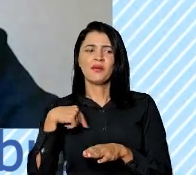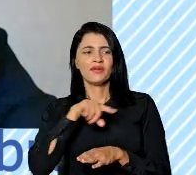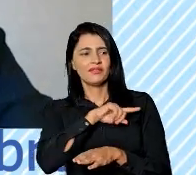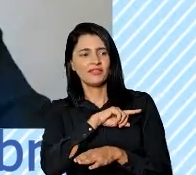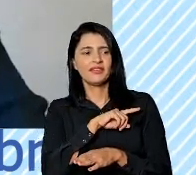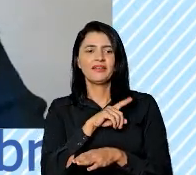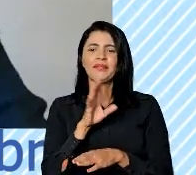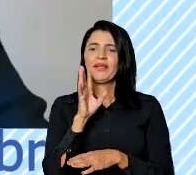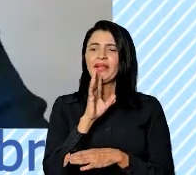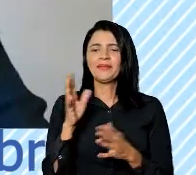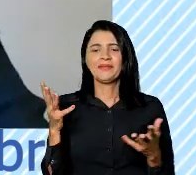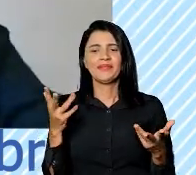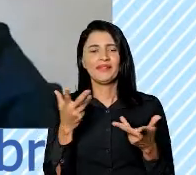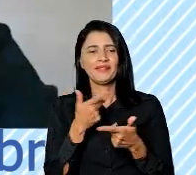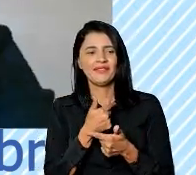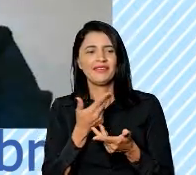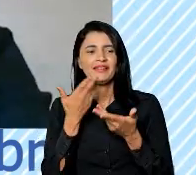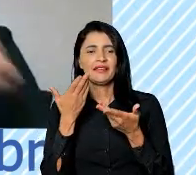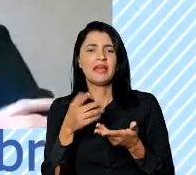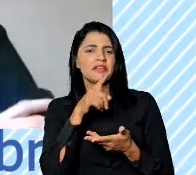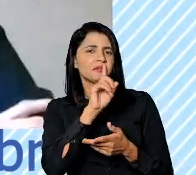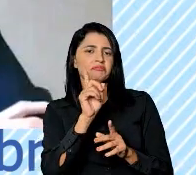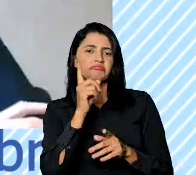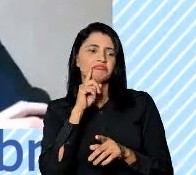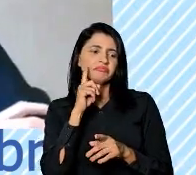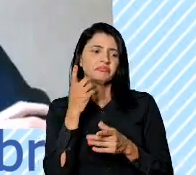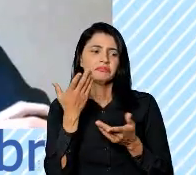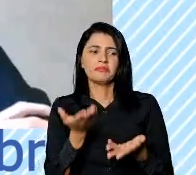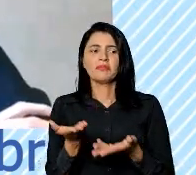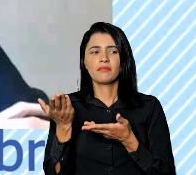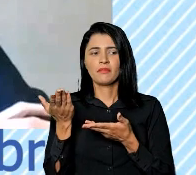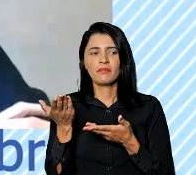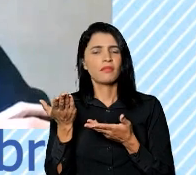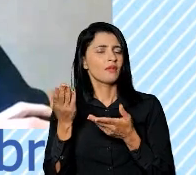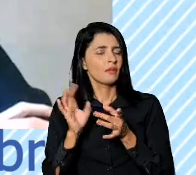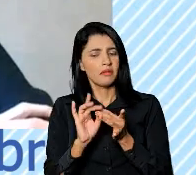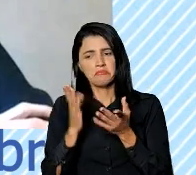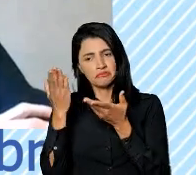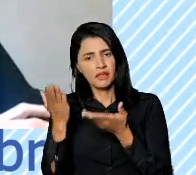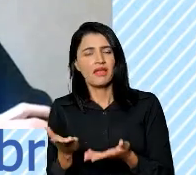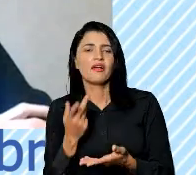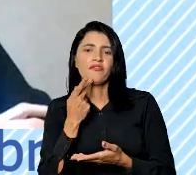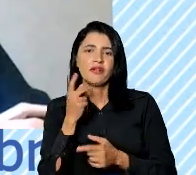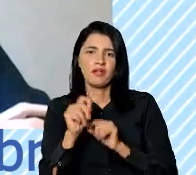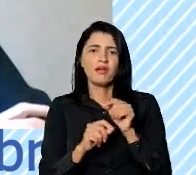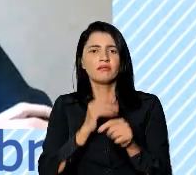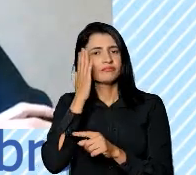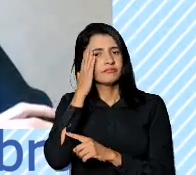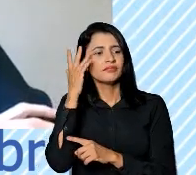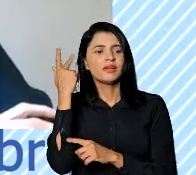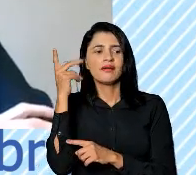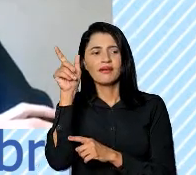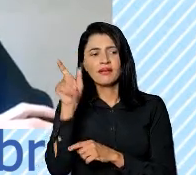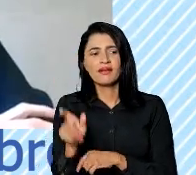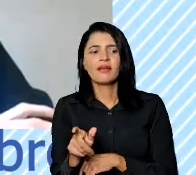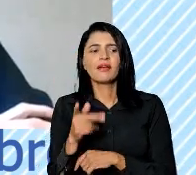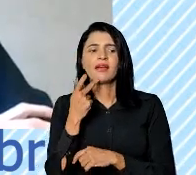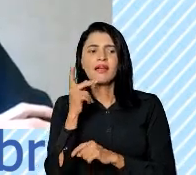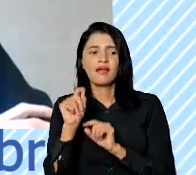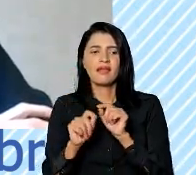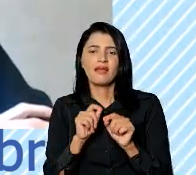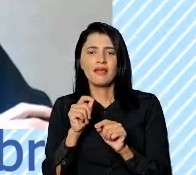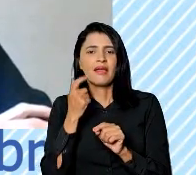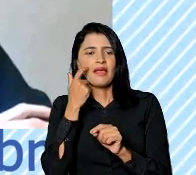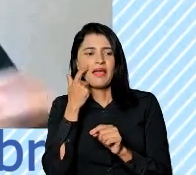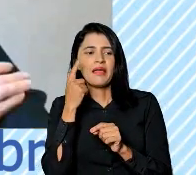maravilha! Se você não se importar, nós passaríamos a palavra a ela, que sabemos que ela está com uma pauta corrida,